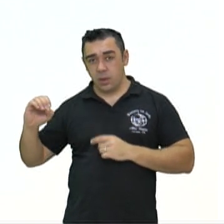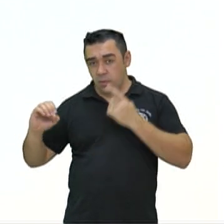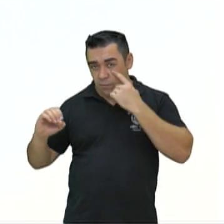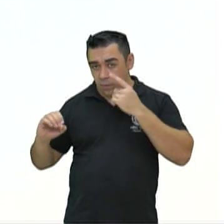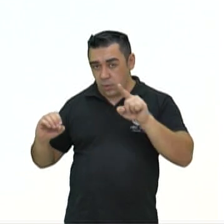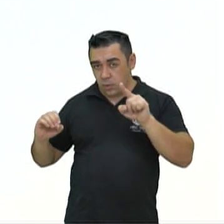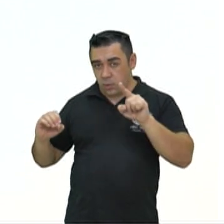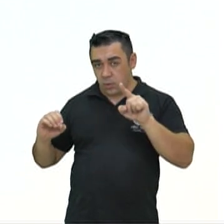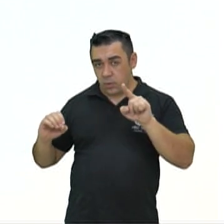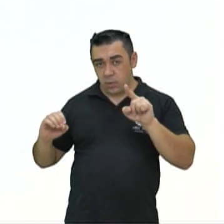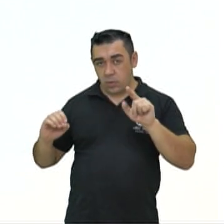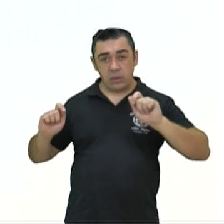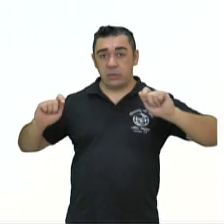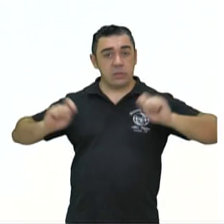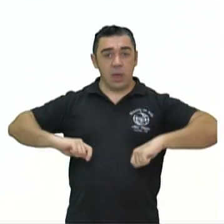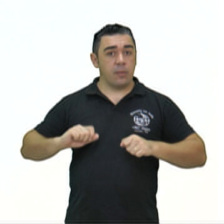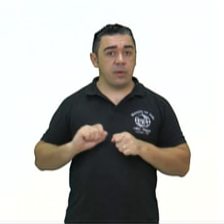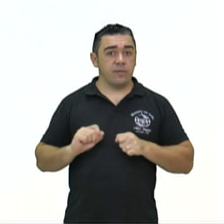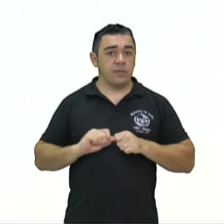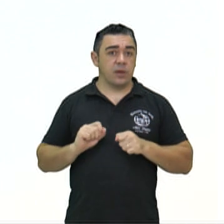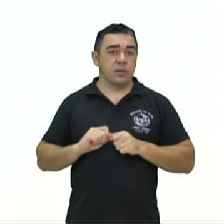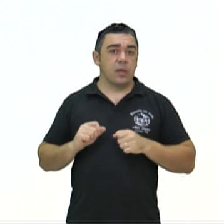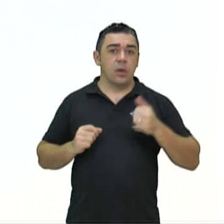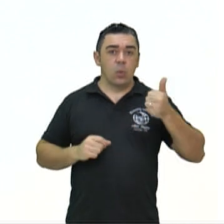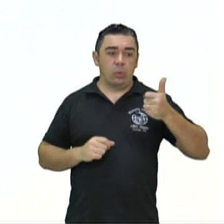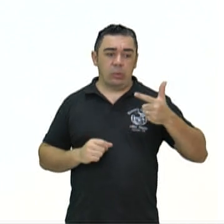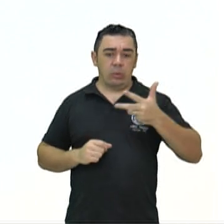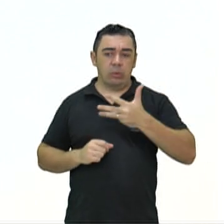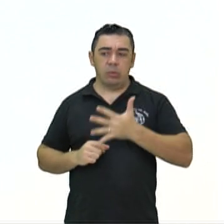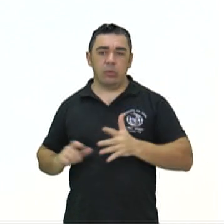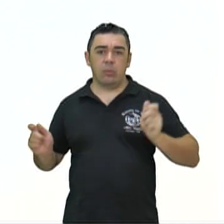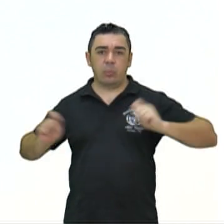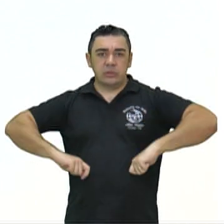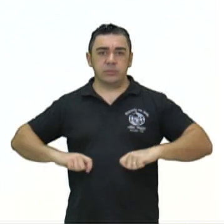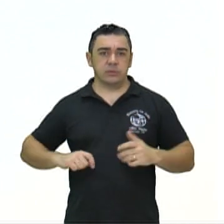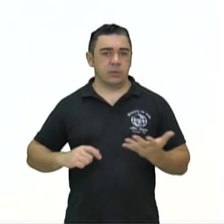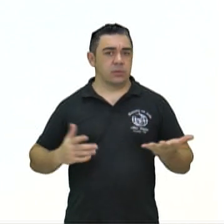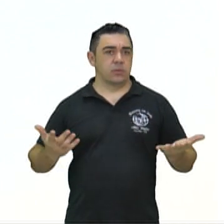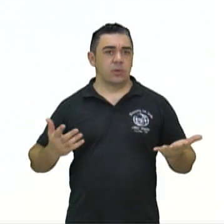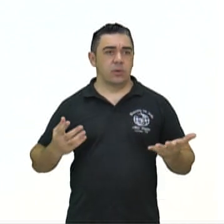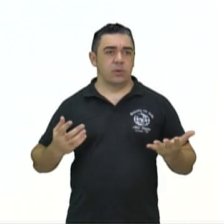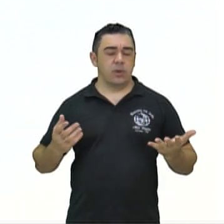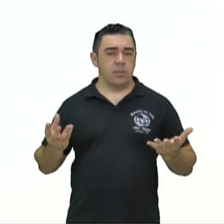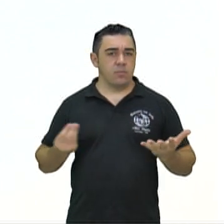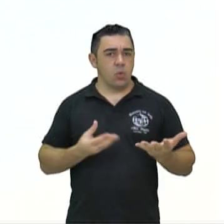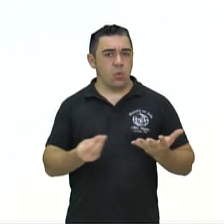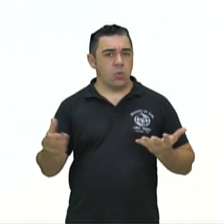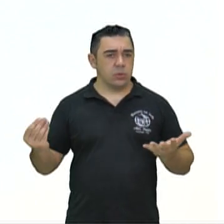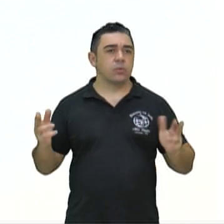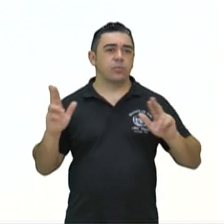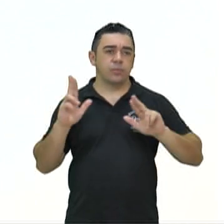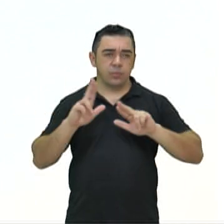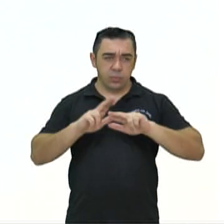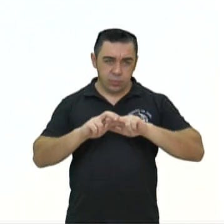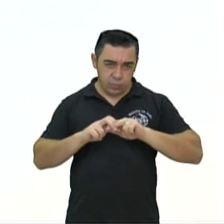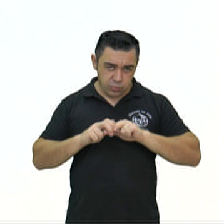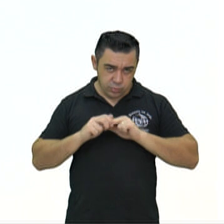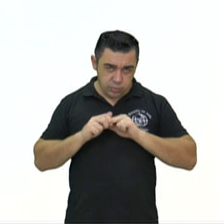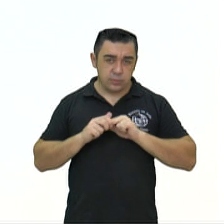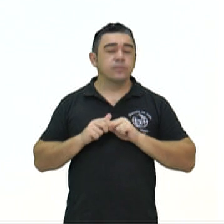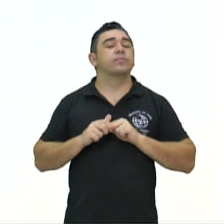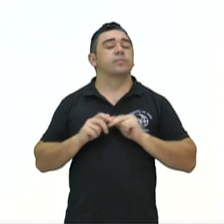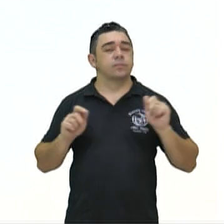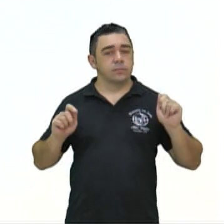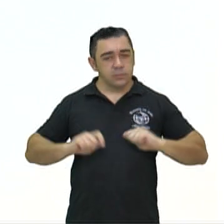Verificaram que não tem como a gente fazer uma por uma, né? As possibilidades são inúmeras. Então, por isso que a gente precisa